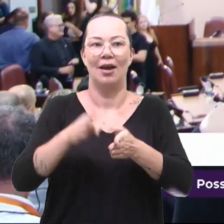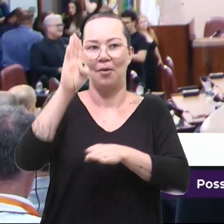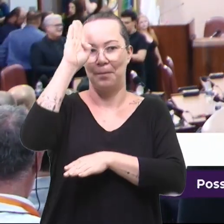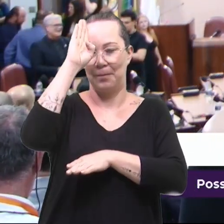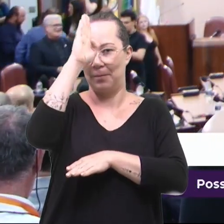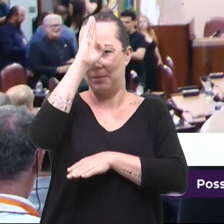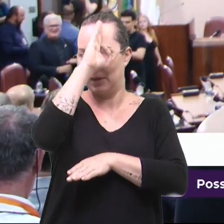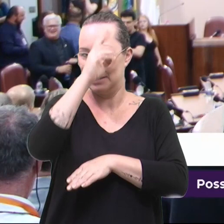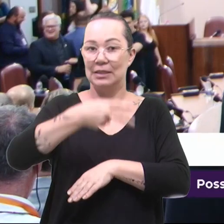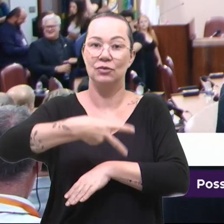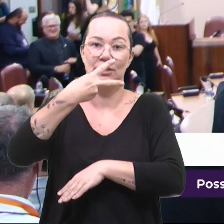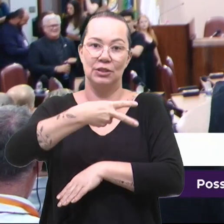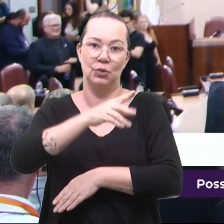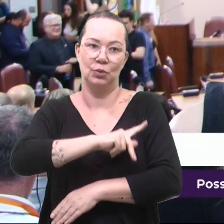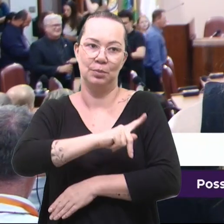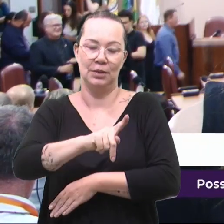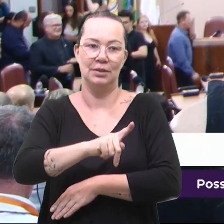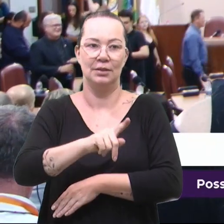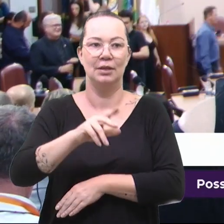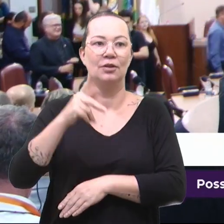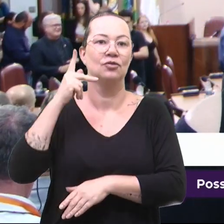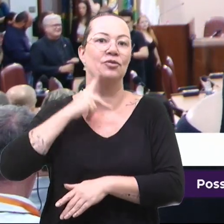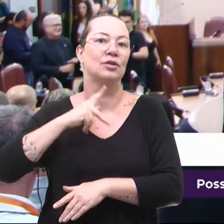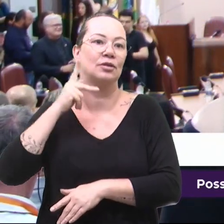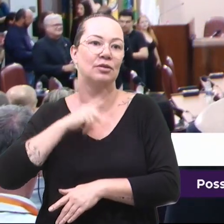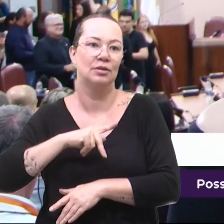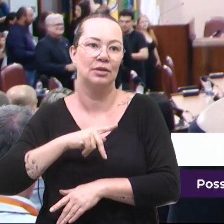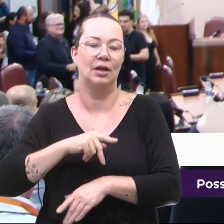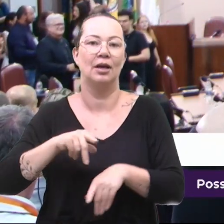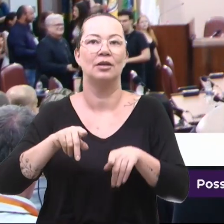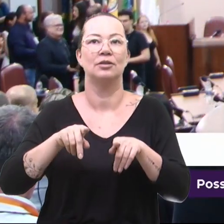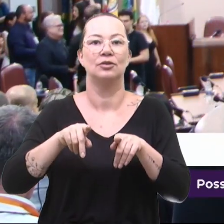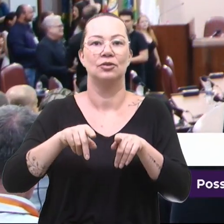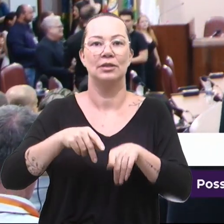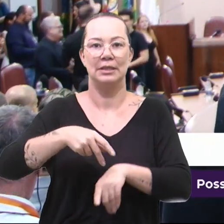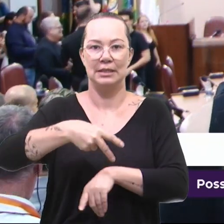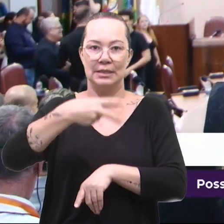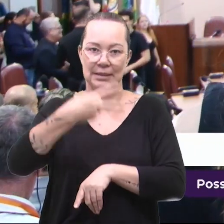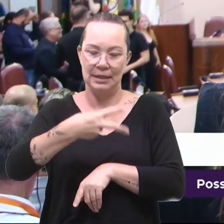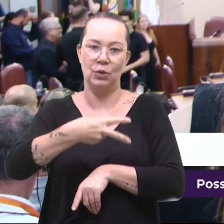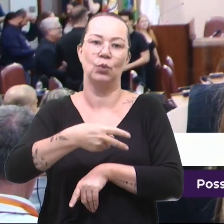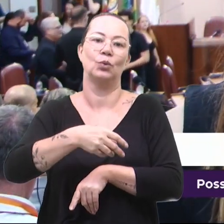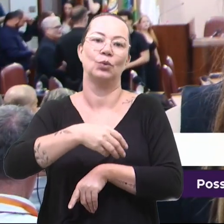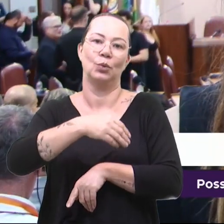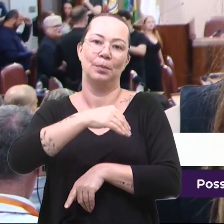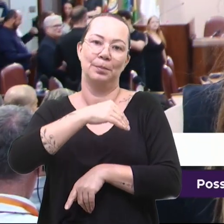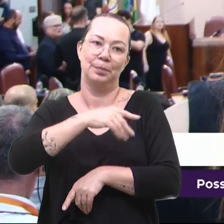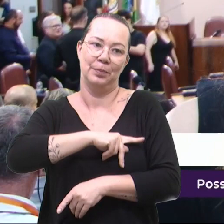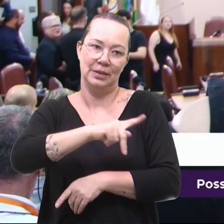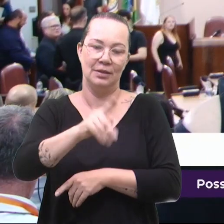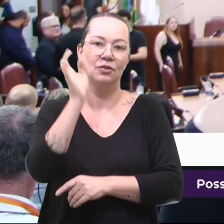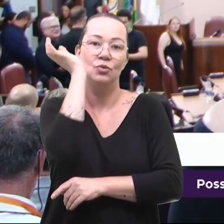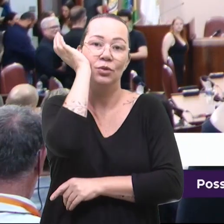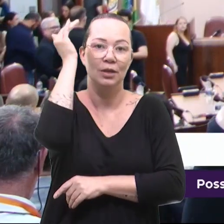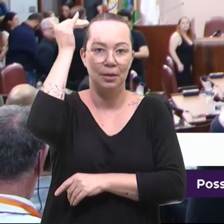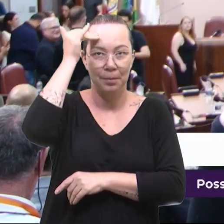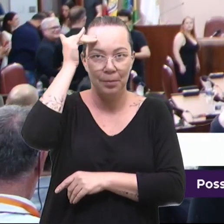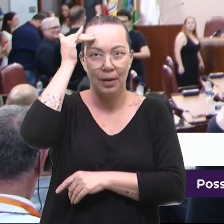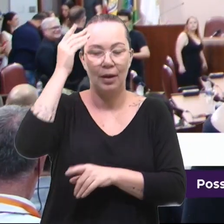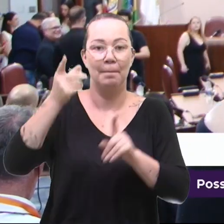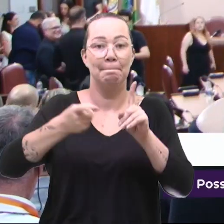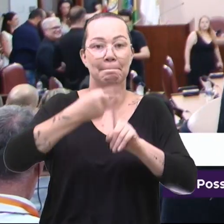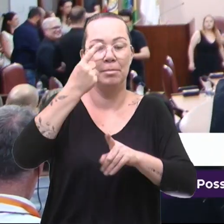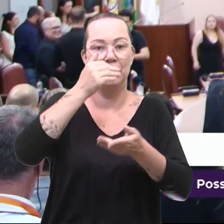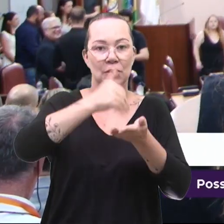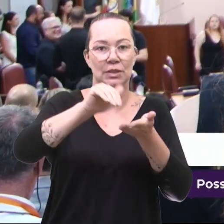como vice-presidente. Renato Oliveira, do PCdoB, como segundo vice-presidente. Felipe Gremelmaier, do MDB, como